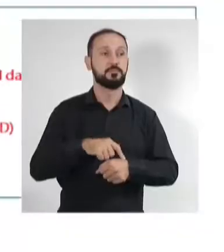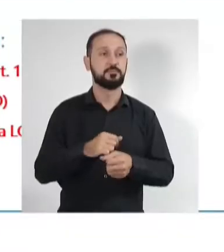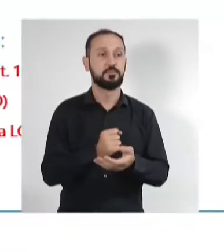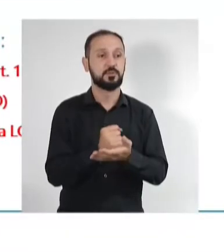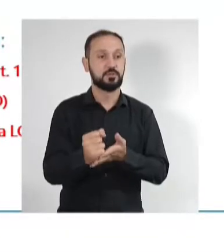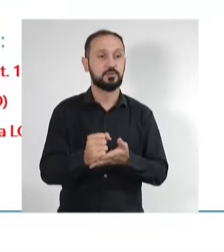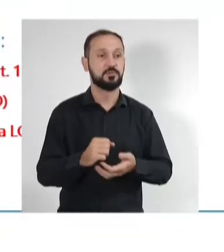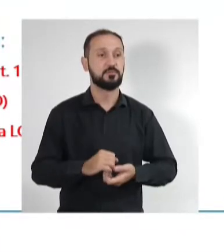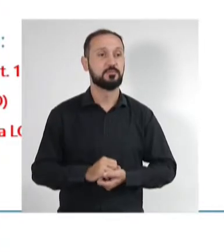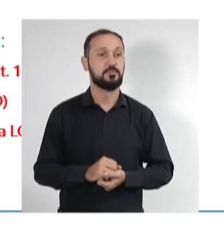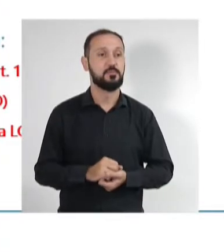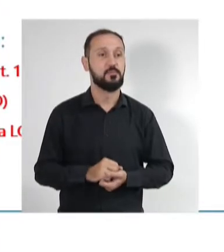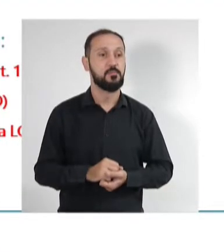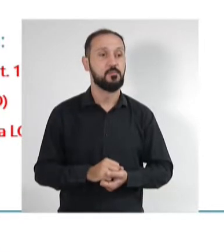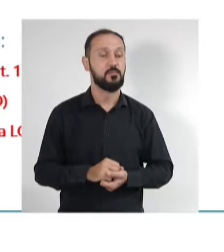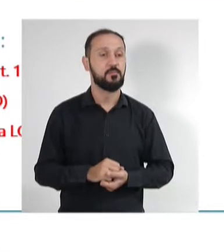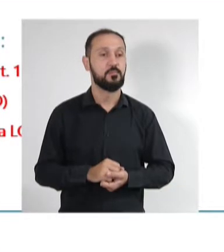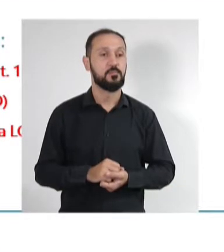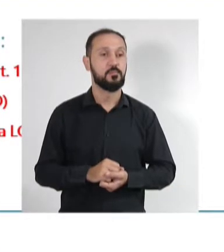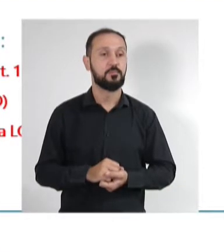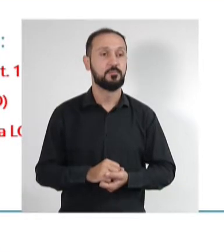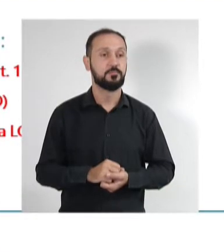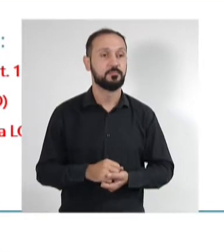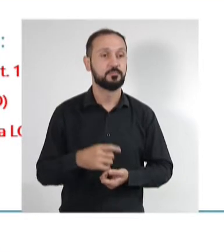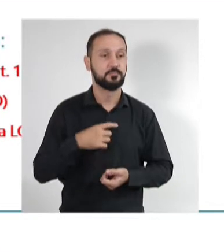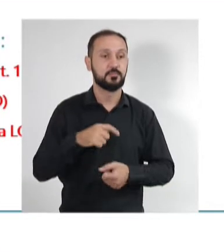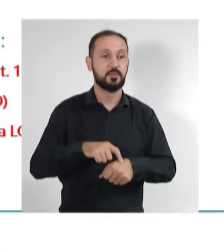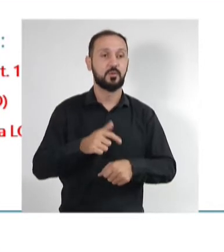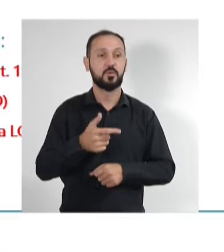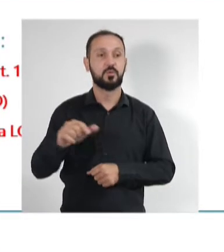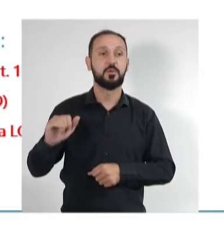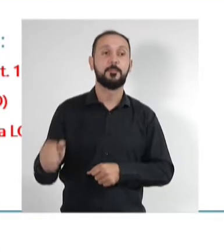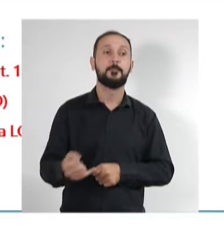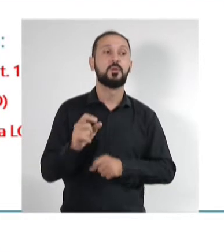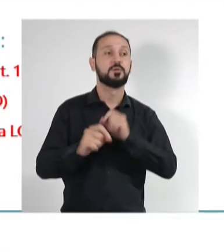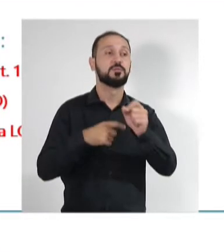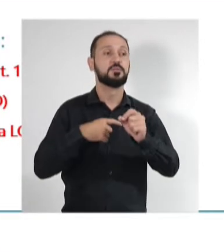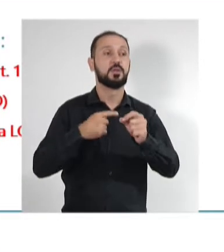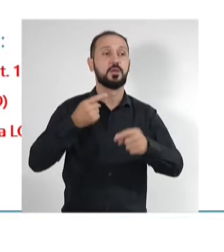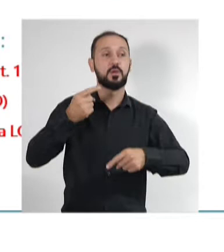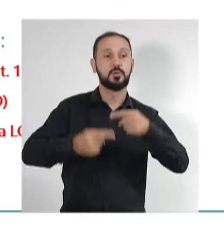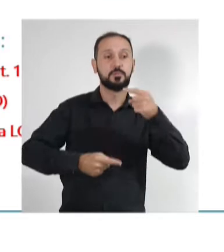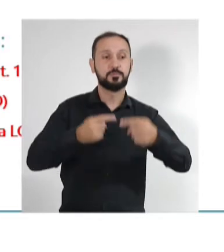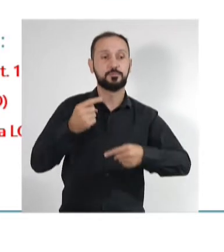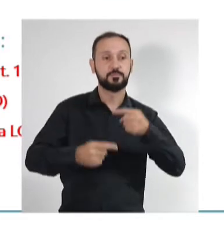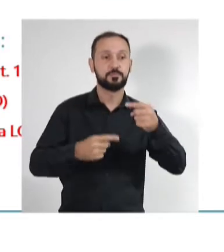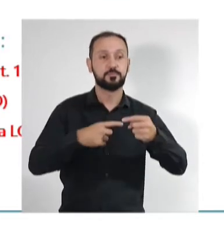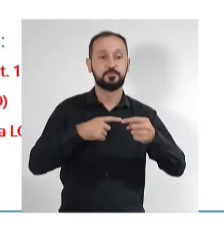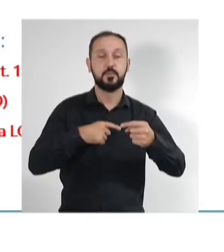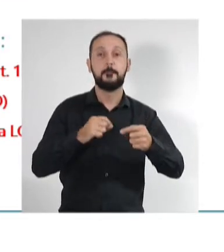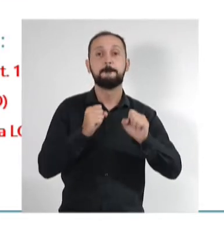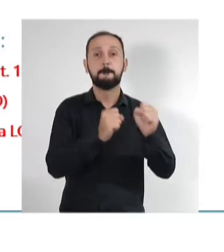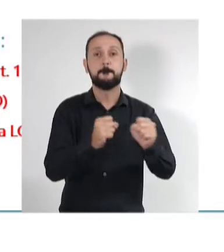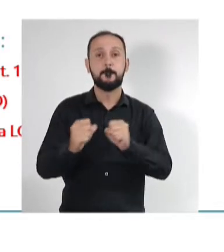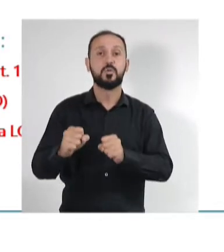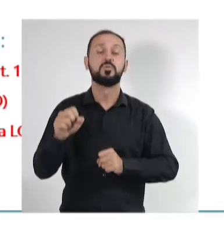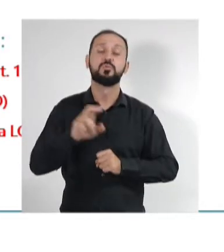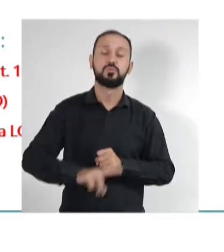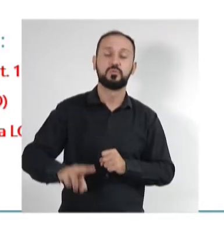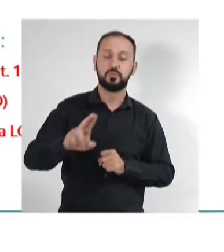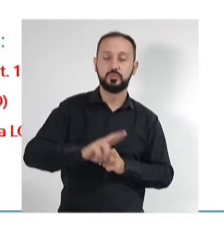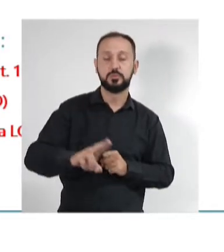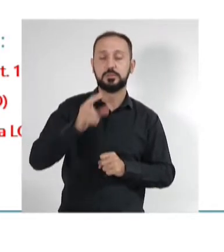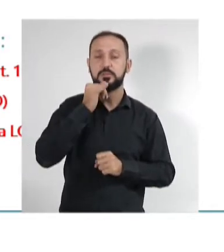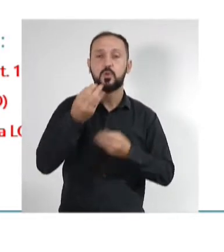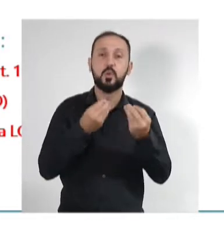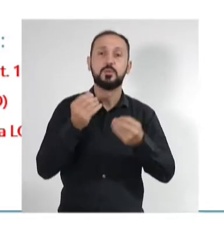esgotado. São várias outras hipóteses em que a gente tem aqui conflitos. No caso ali, a gente tem potencial antinomia na questão